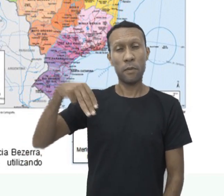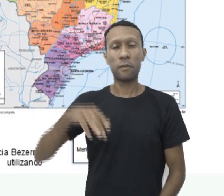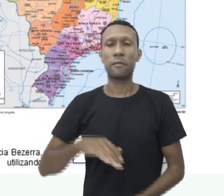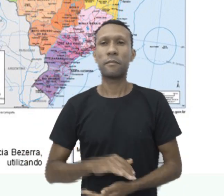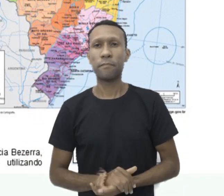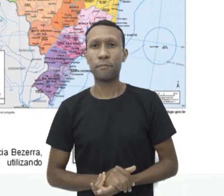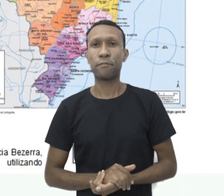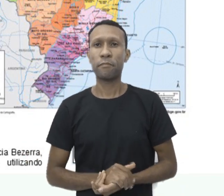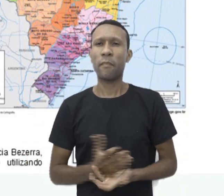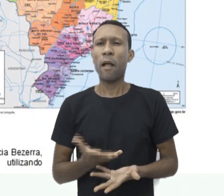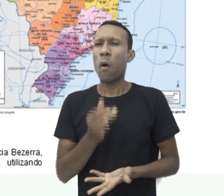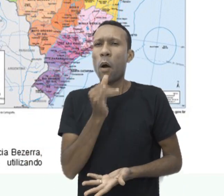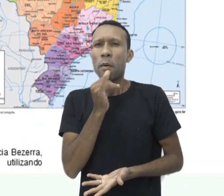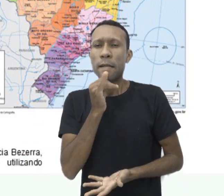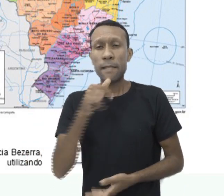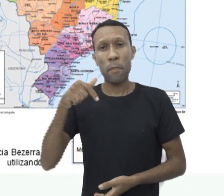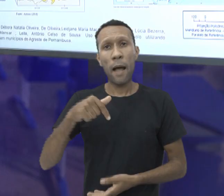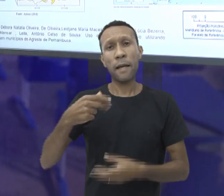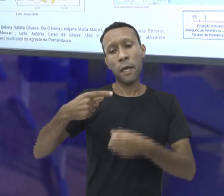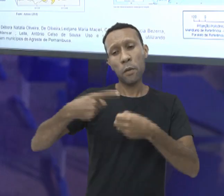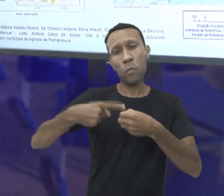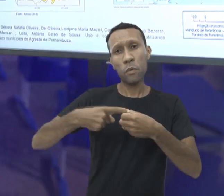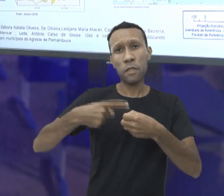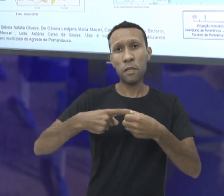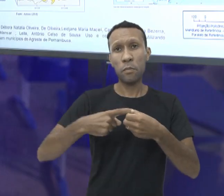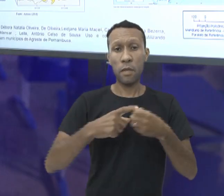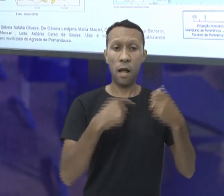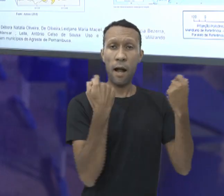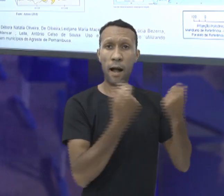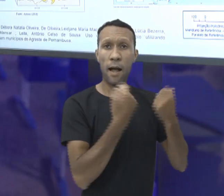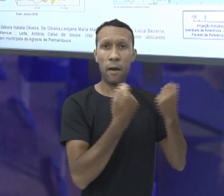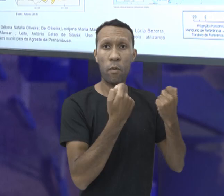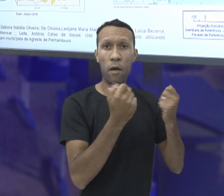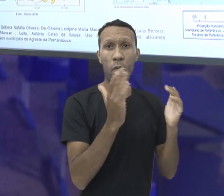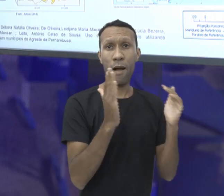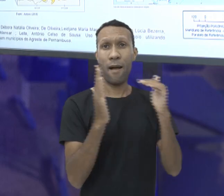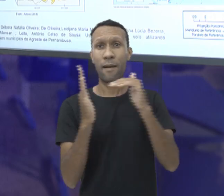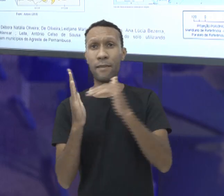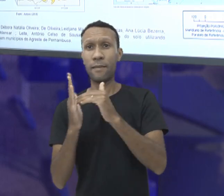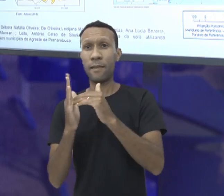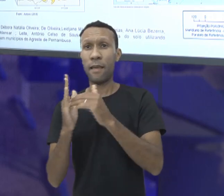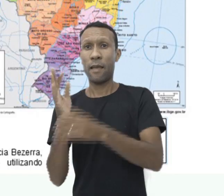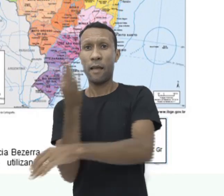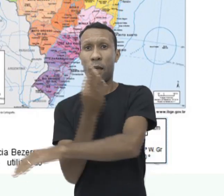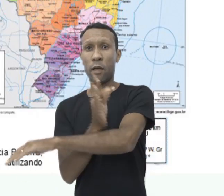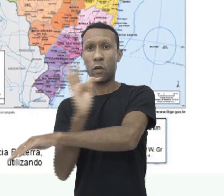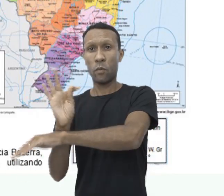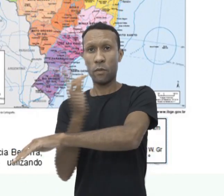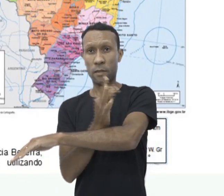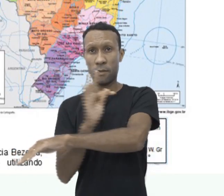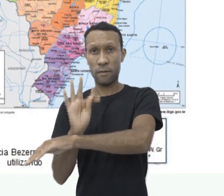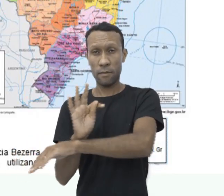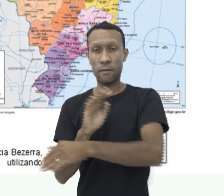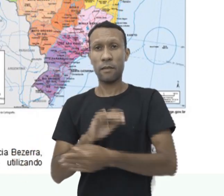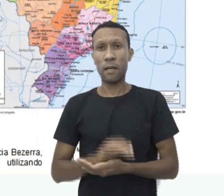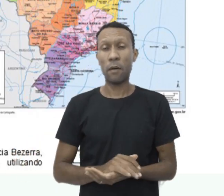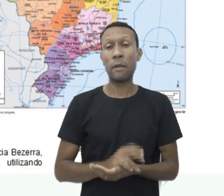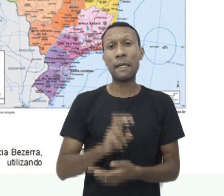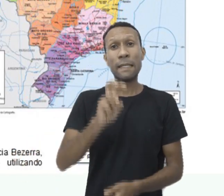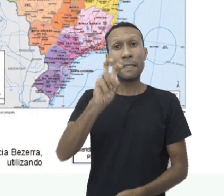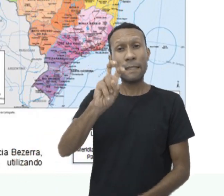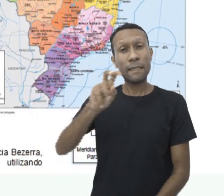de Toritama e Caruaru, do município de Caruaru com Toritama. Essa escala ela é de 5 km por